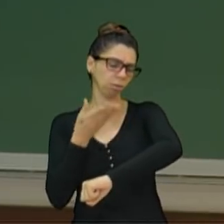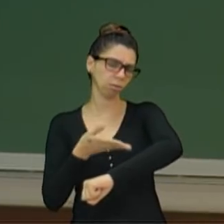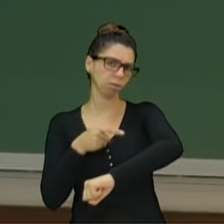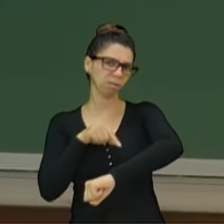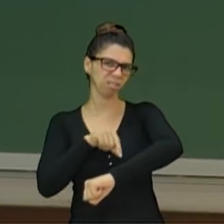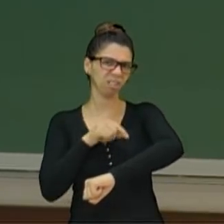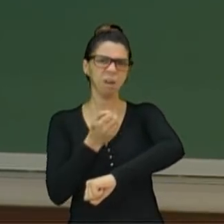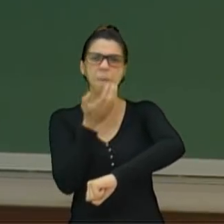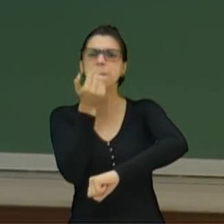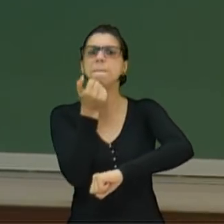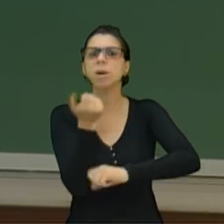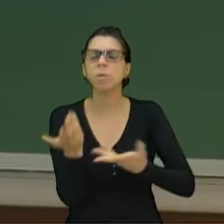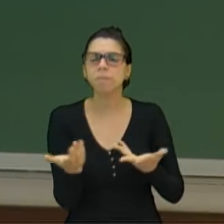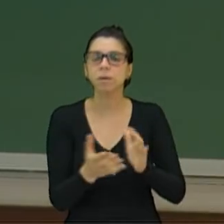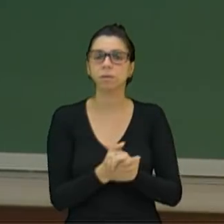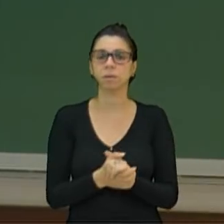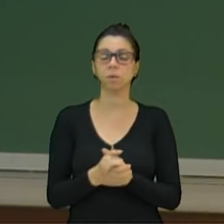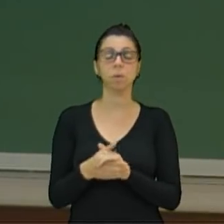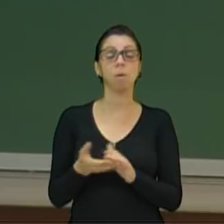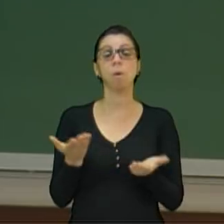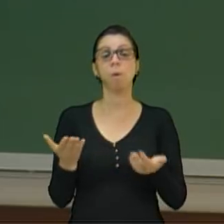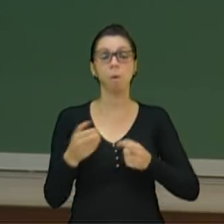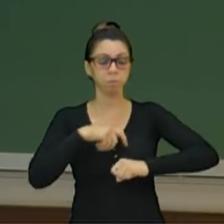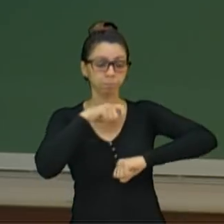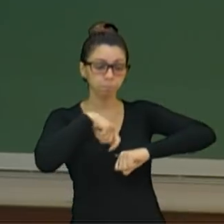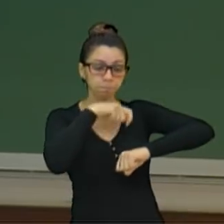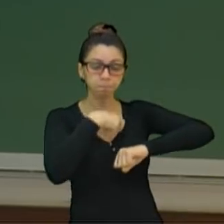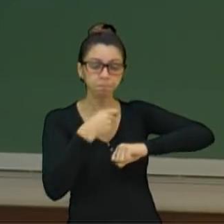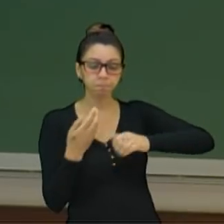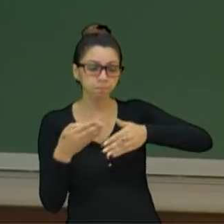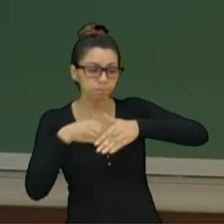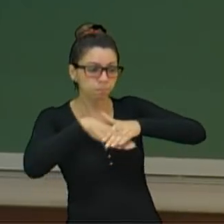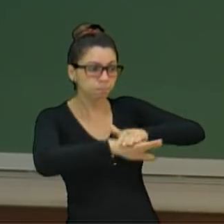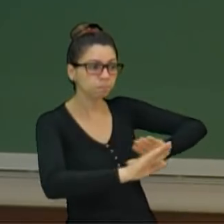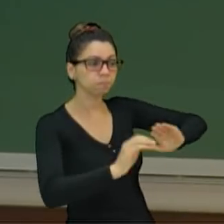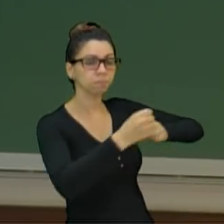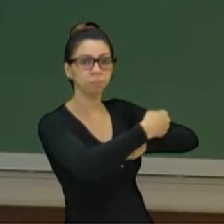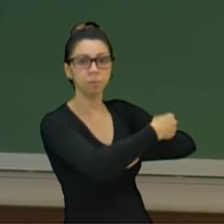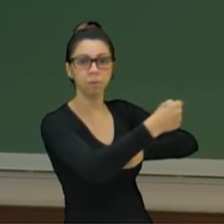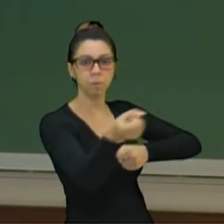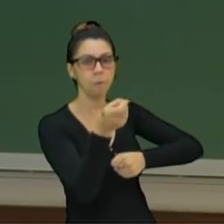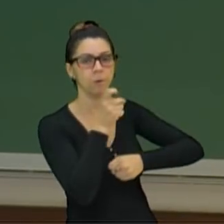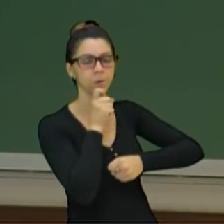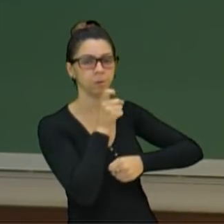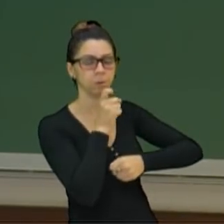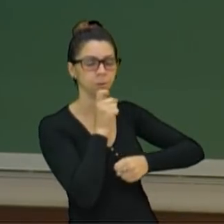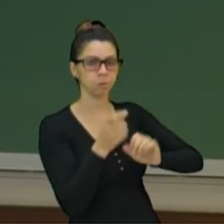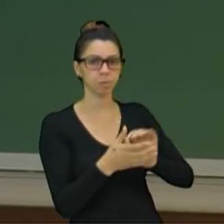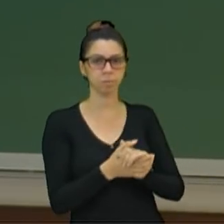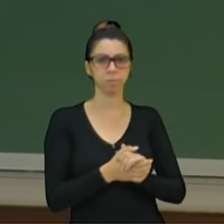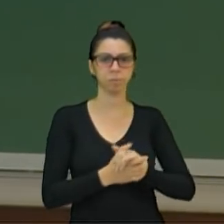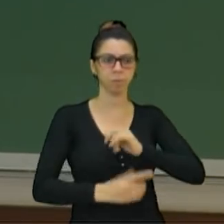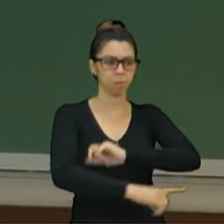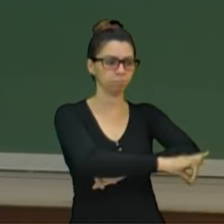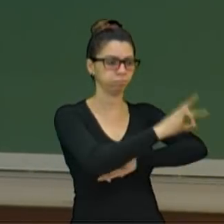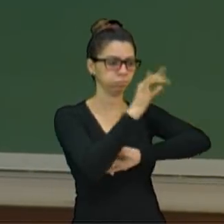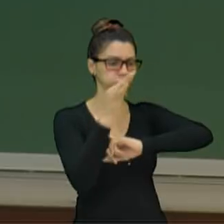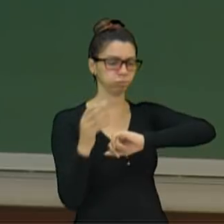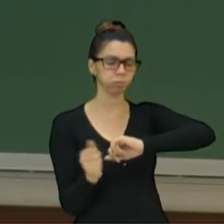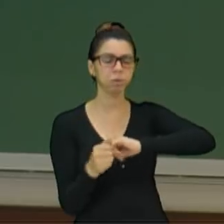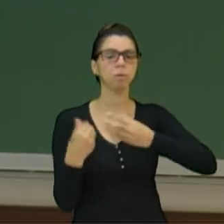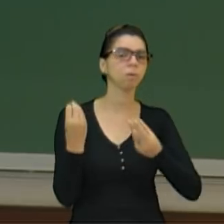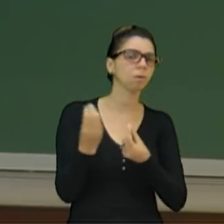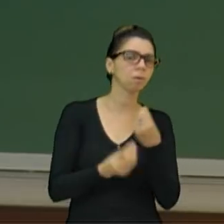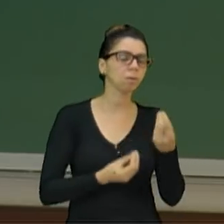comer? Ou fizeram uma comida e guardaram na geladeira, passou alguns dias. Como que você percebe quais sentidos